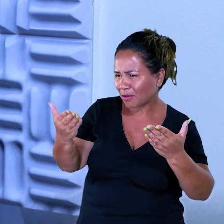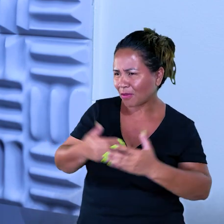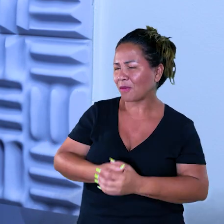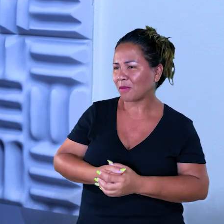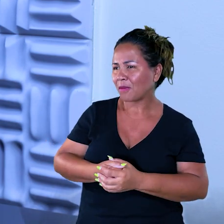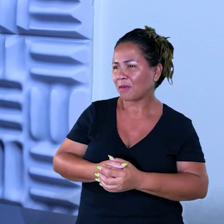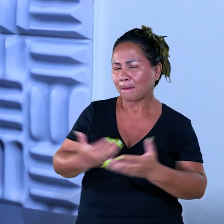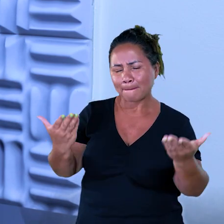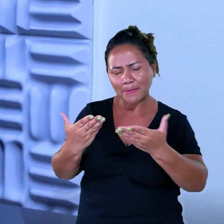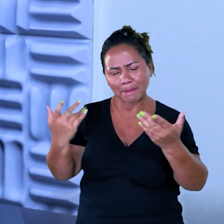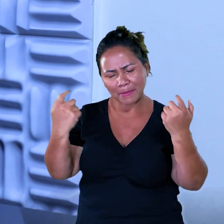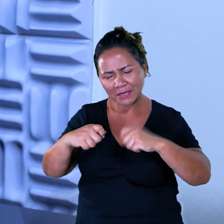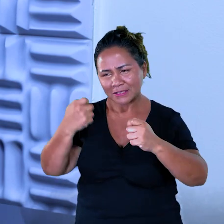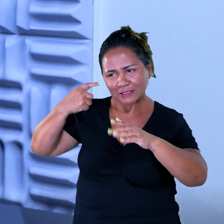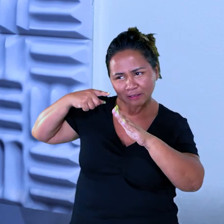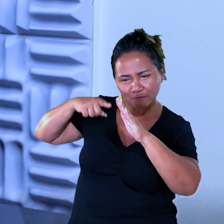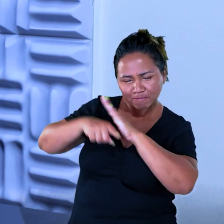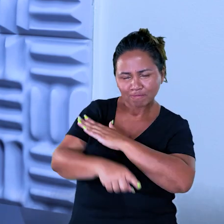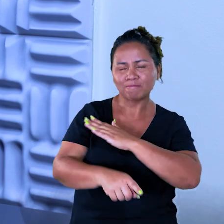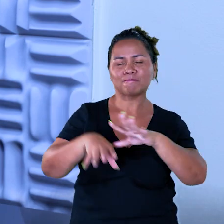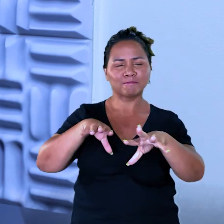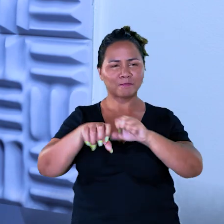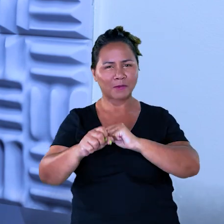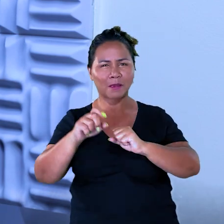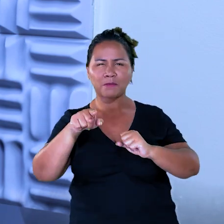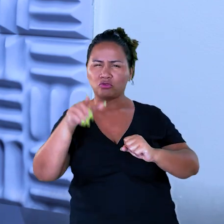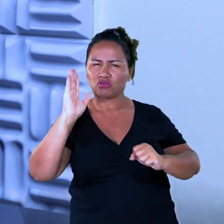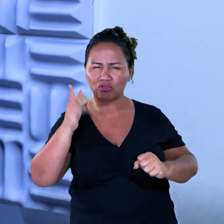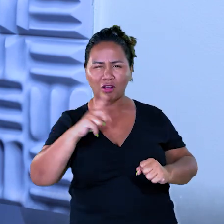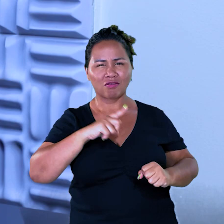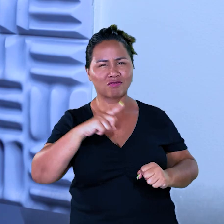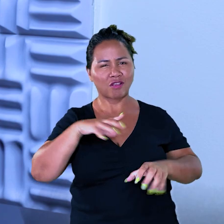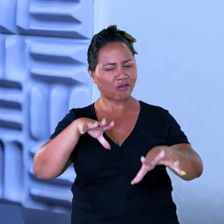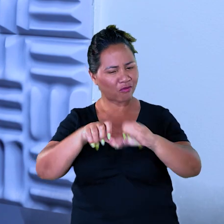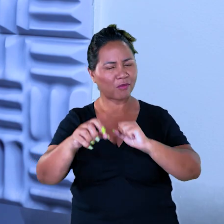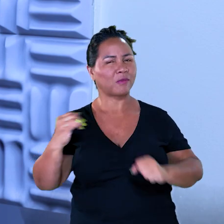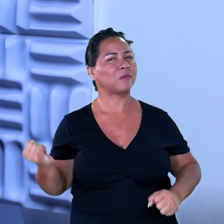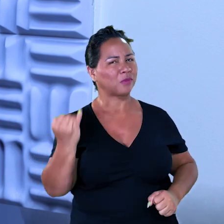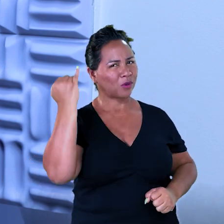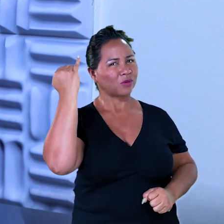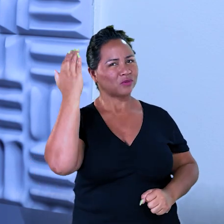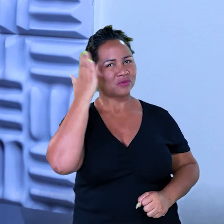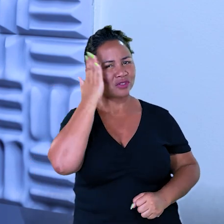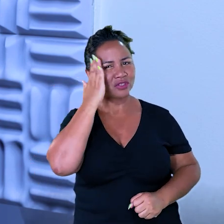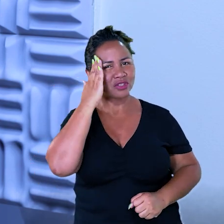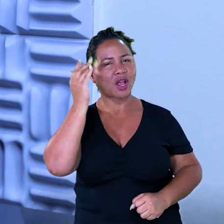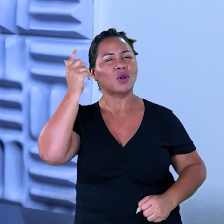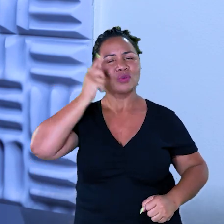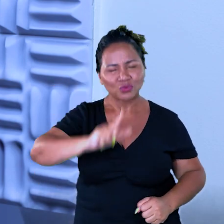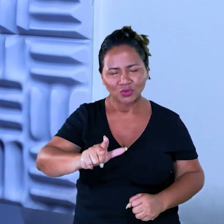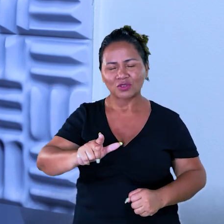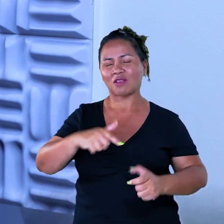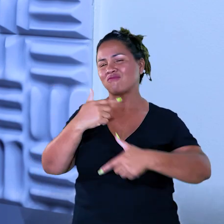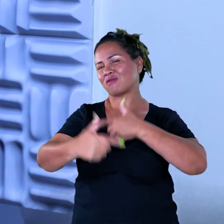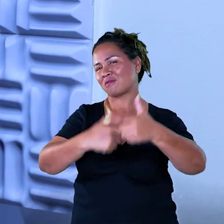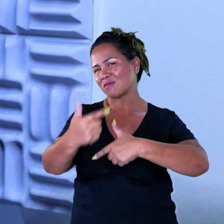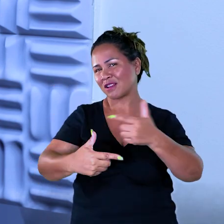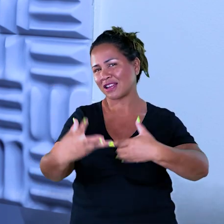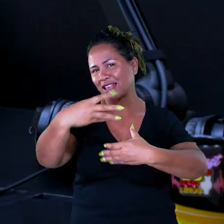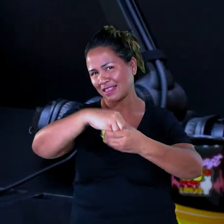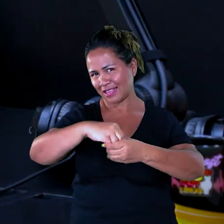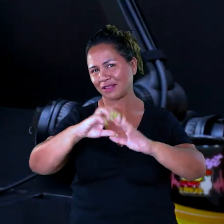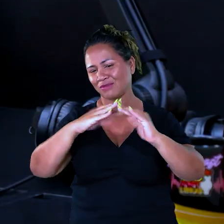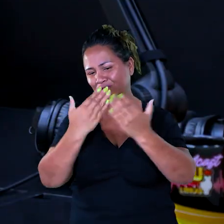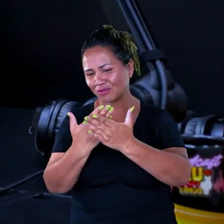Precisa se aprofundar em formação, mas já tem alguma formação importante que dá pra você já participar de um universo na surdo-cegueira dentro de uma escola,